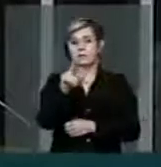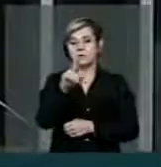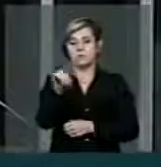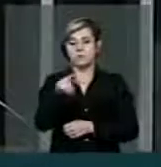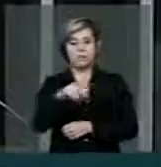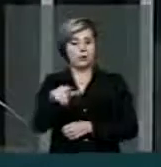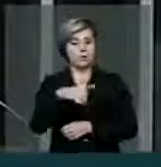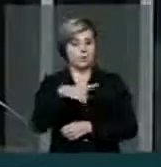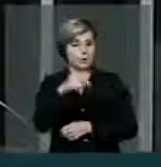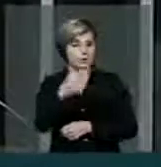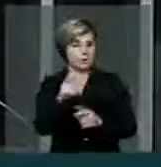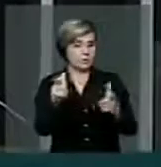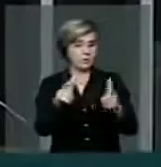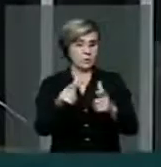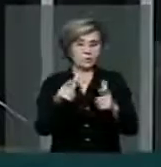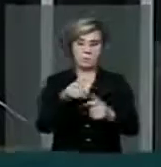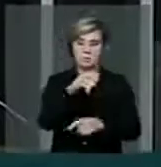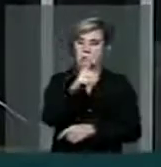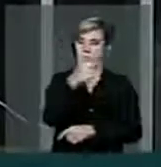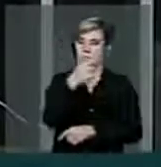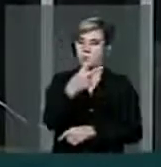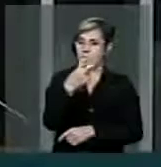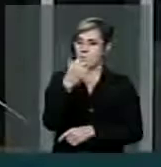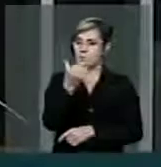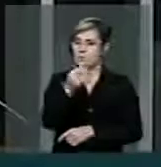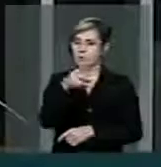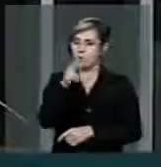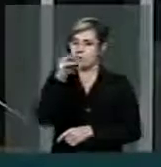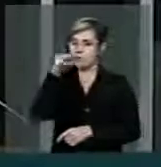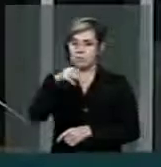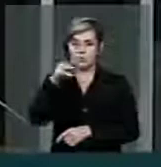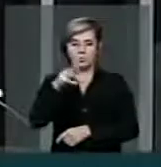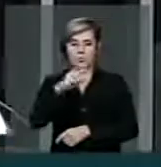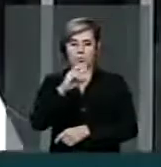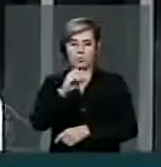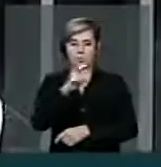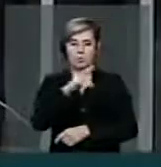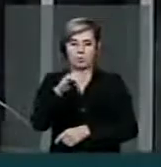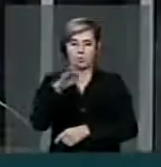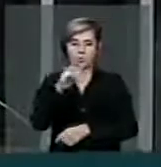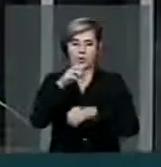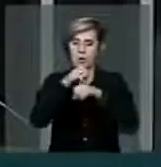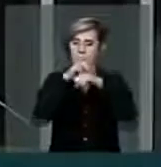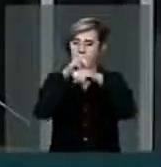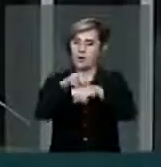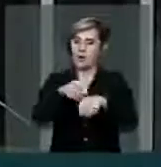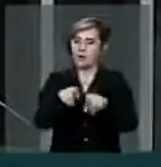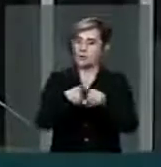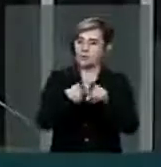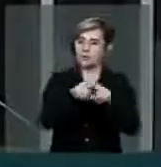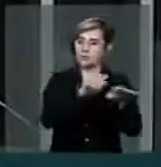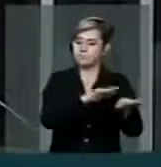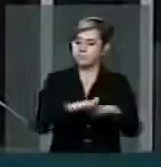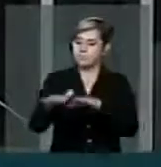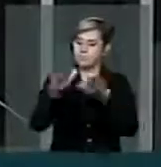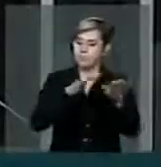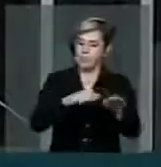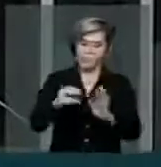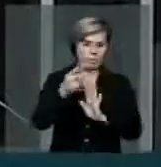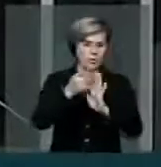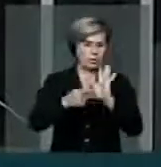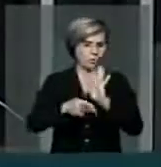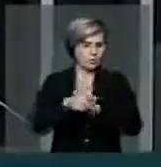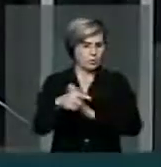Luís cerca de 126 quilômetros de correia transportadora e que a implantação dos projetos CLN